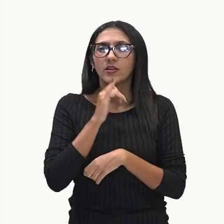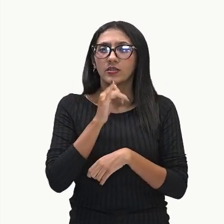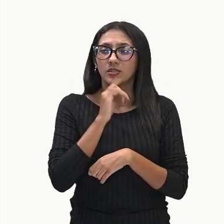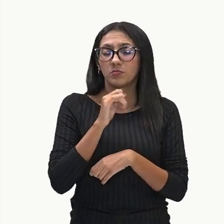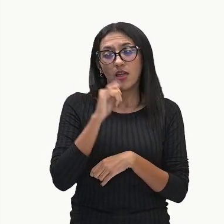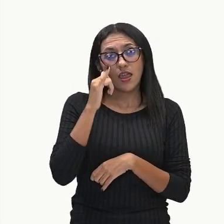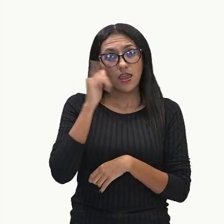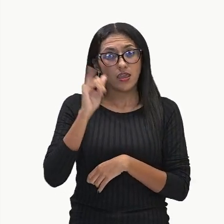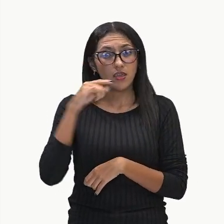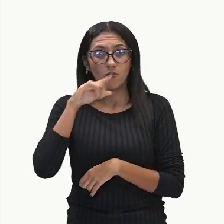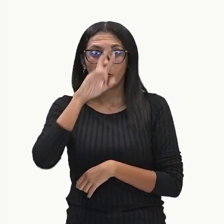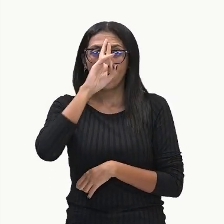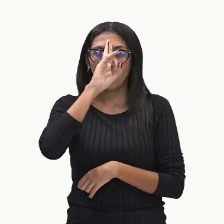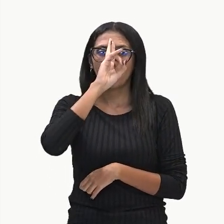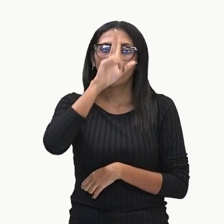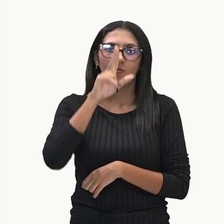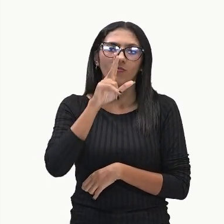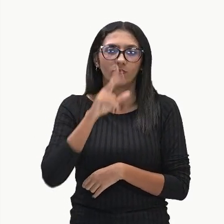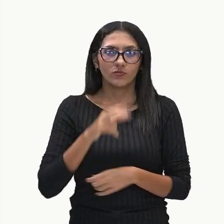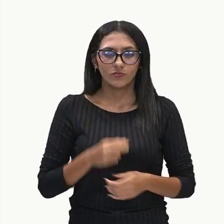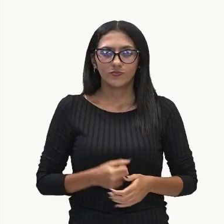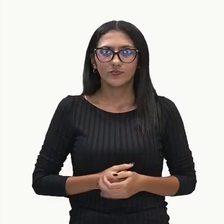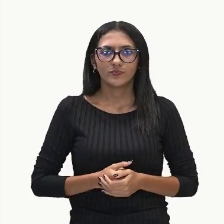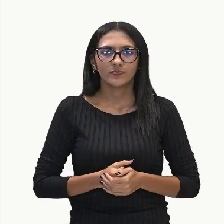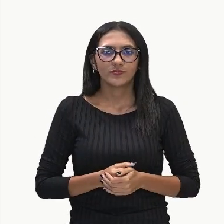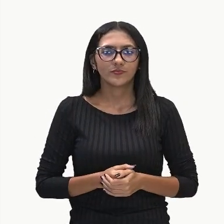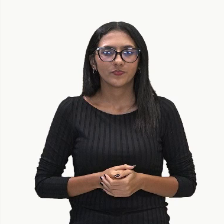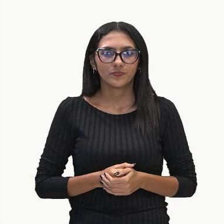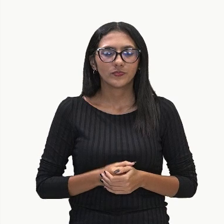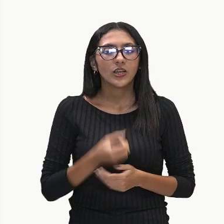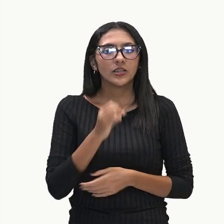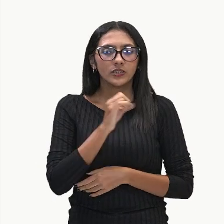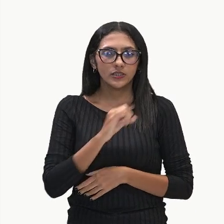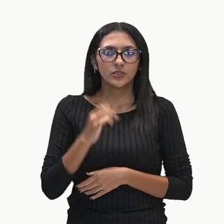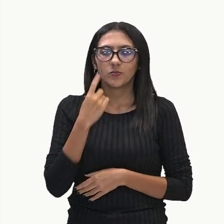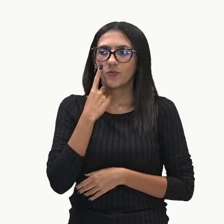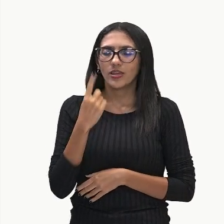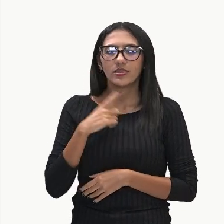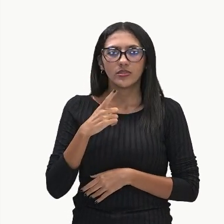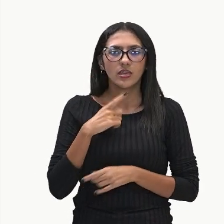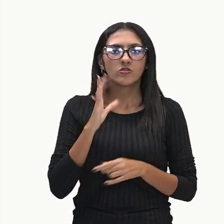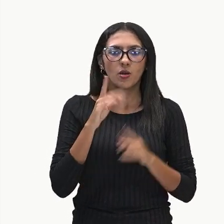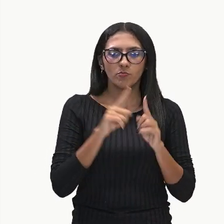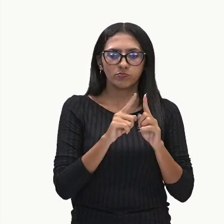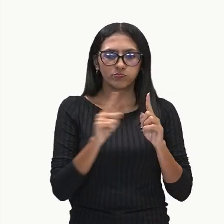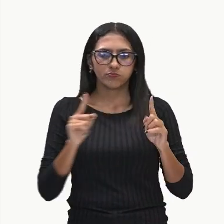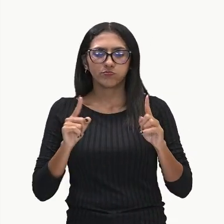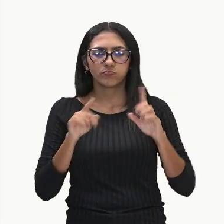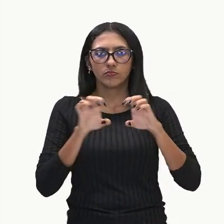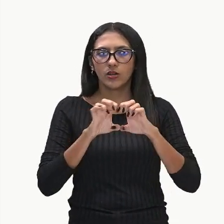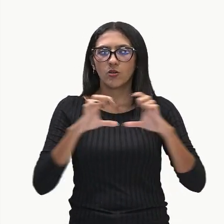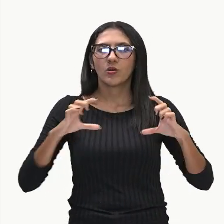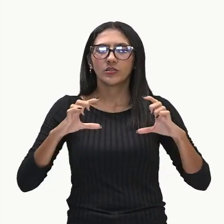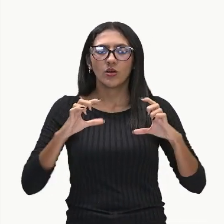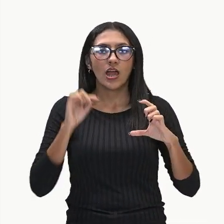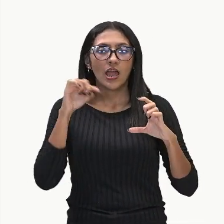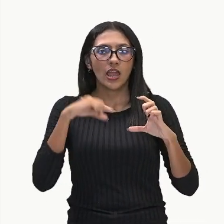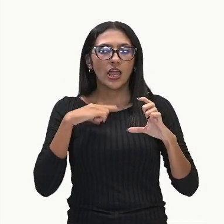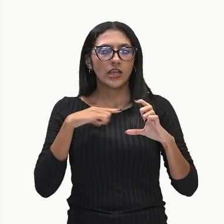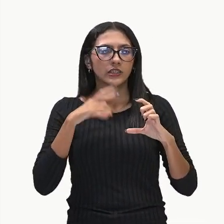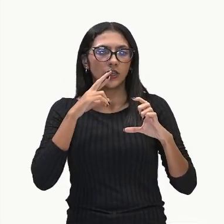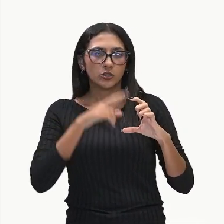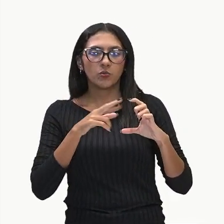você. Tudo bem? Então, se eu tenho uma multiplicação e o resultado dela é